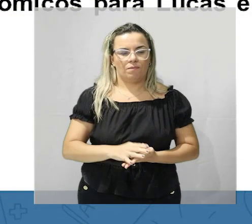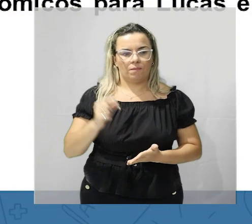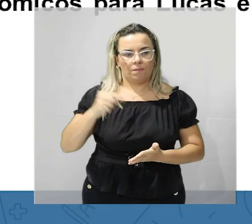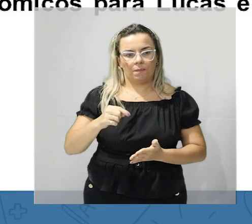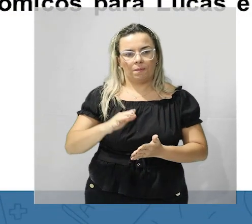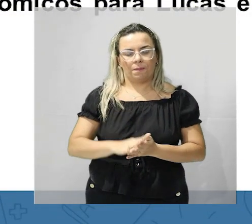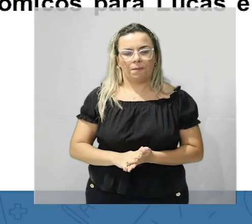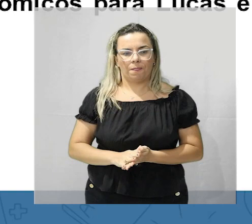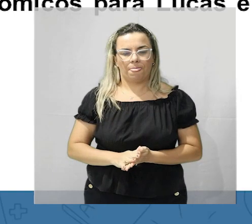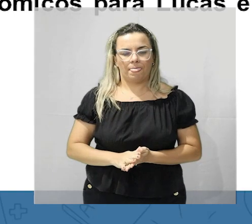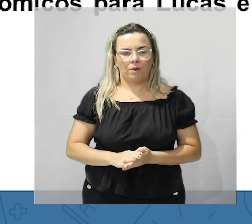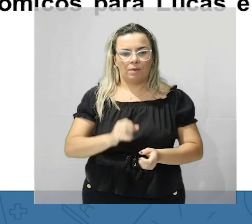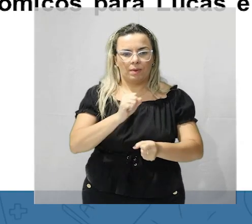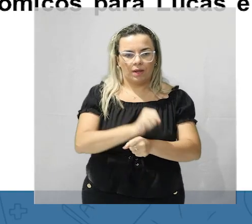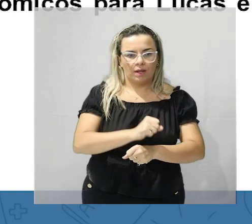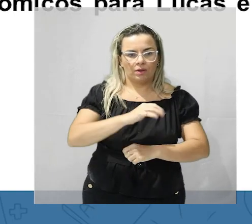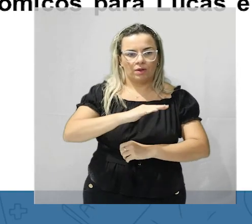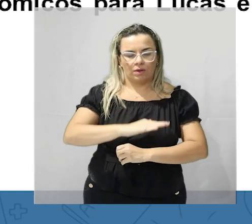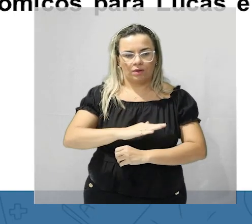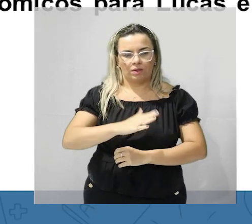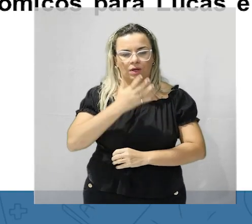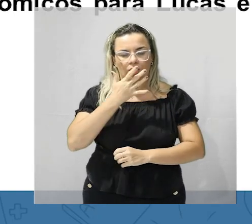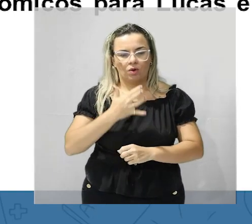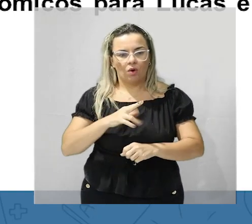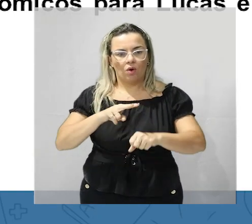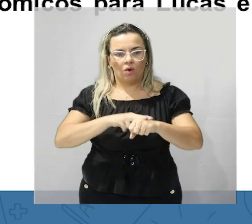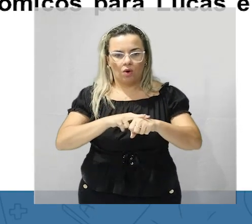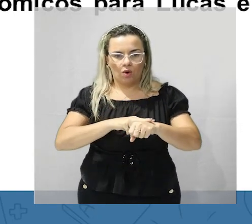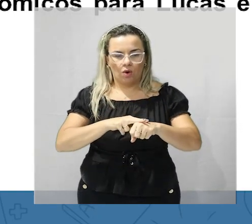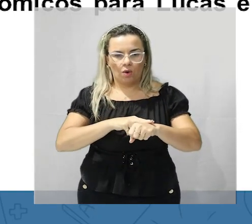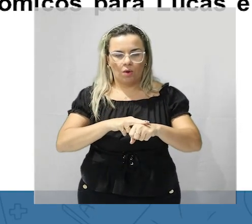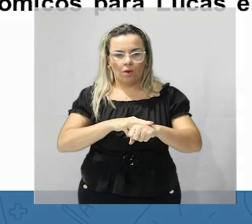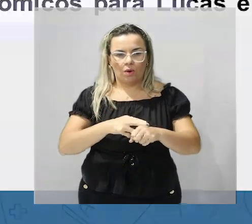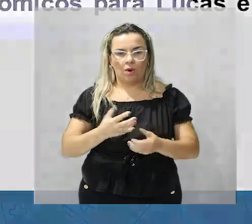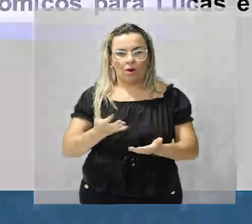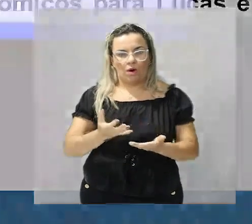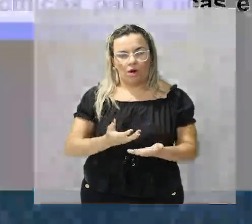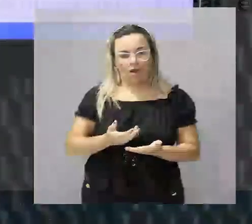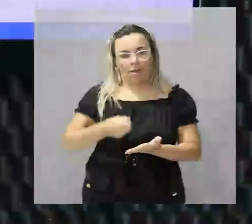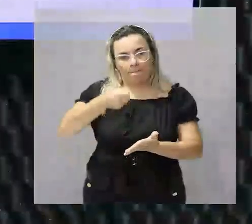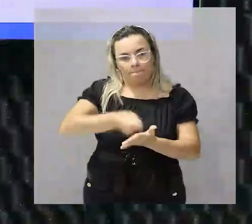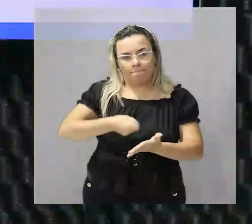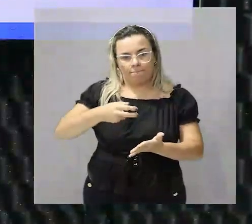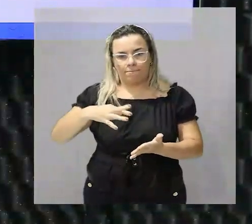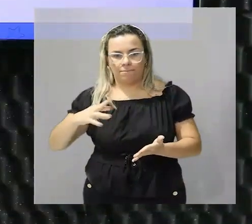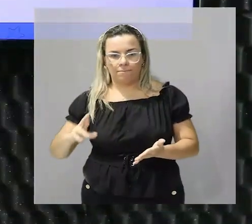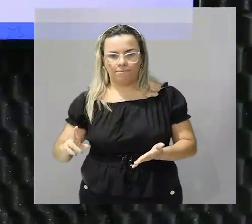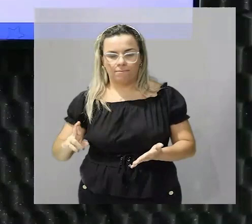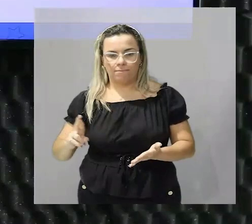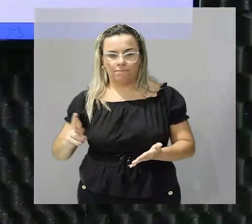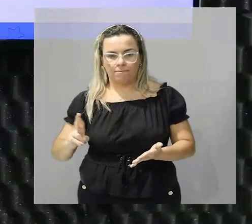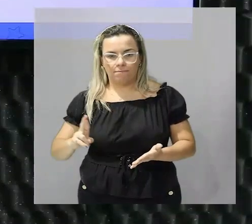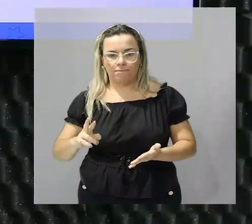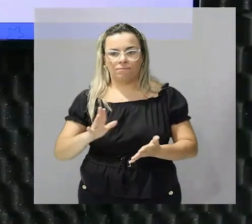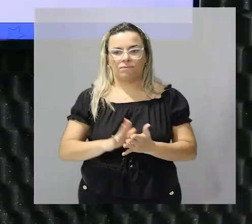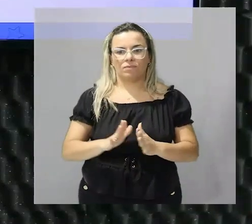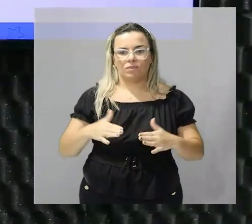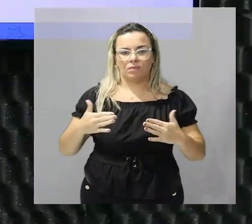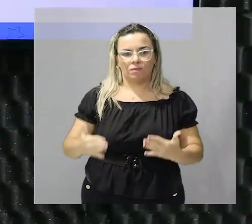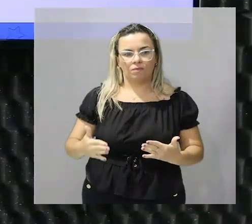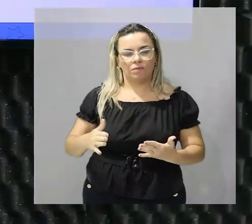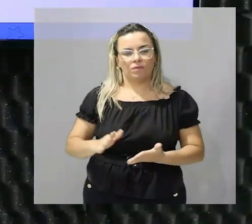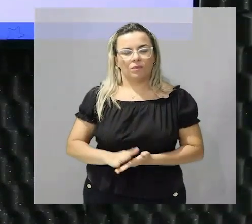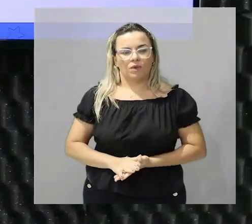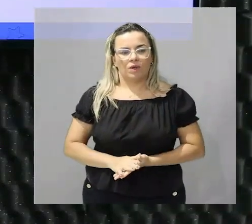por hora de permanência. O estacionamento amarelo cobra R$,00 por 4 horas de